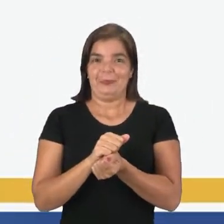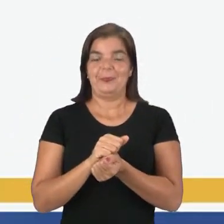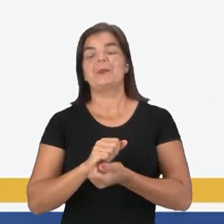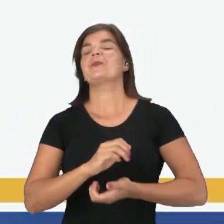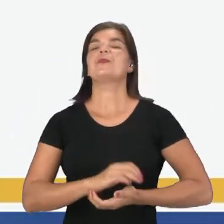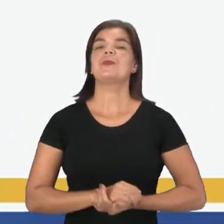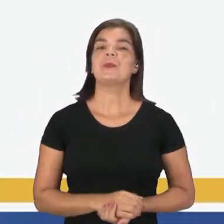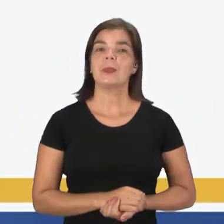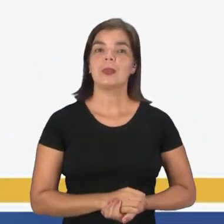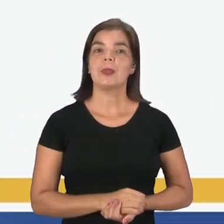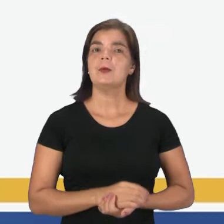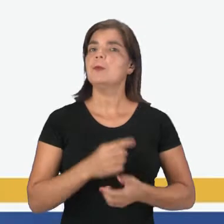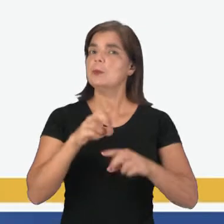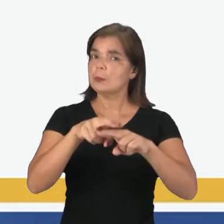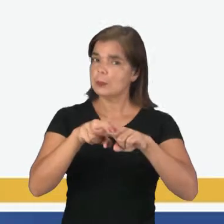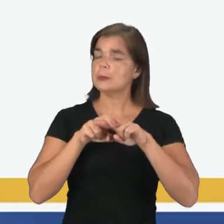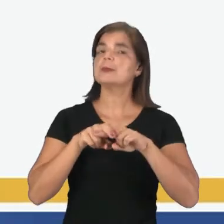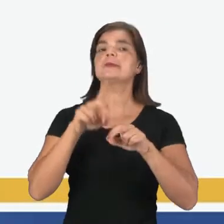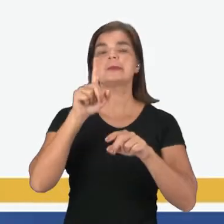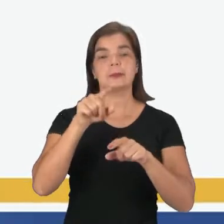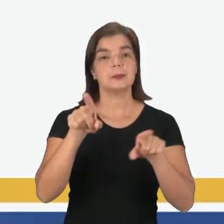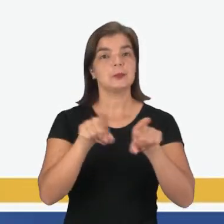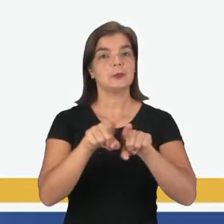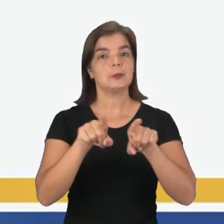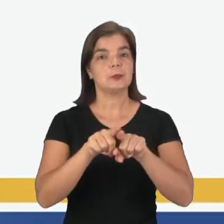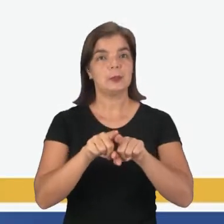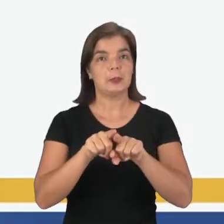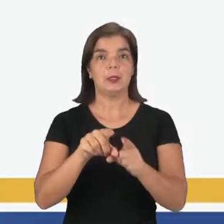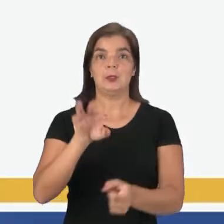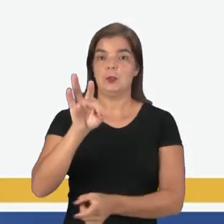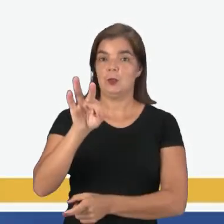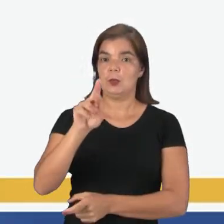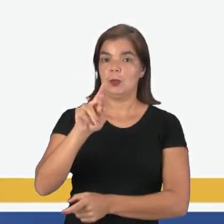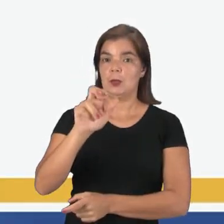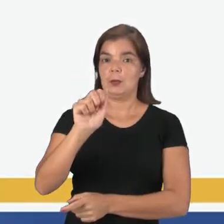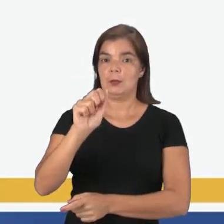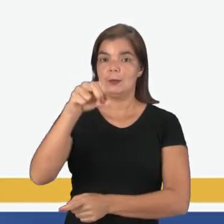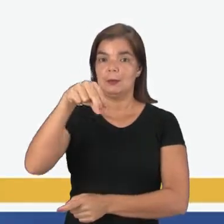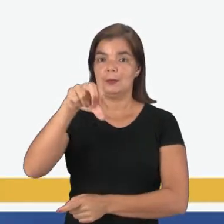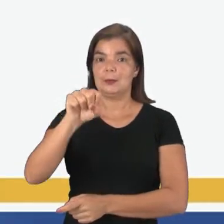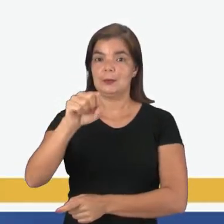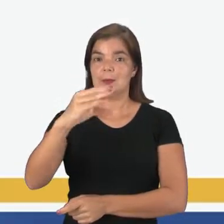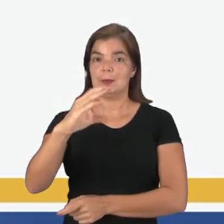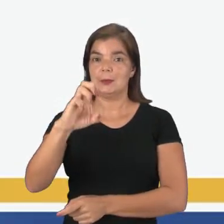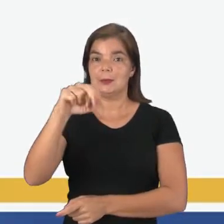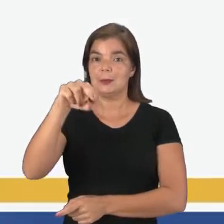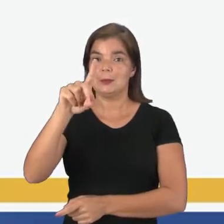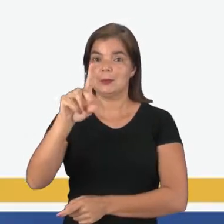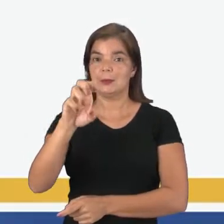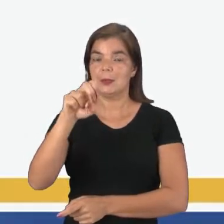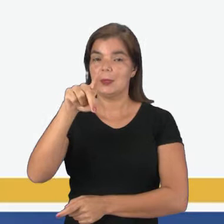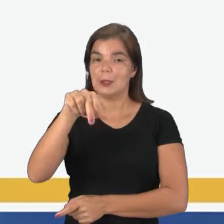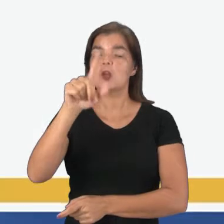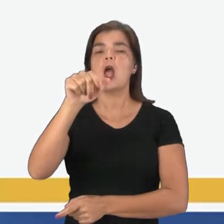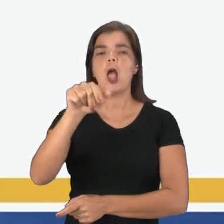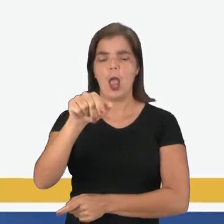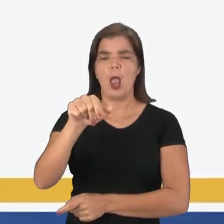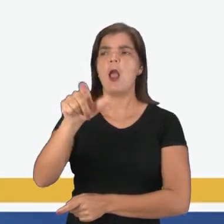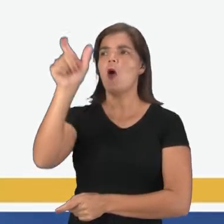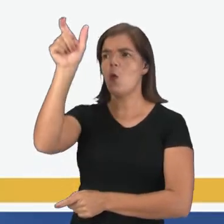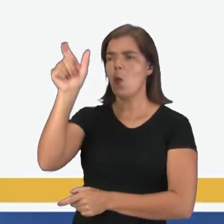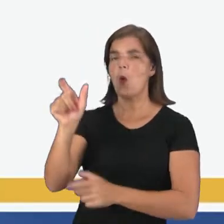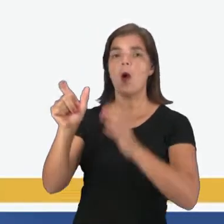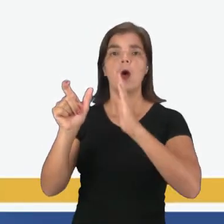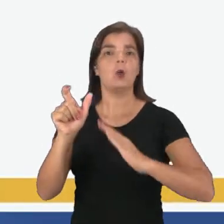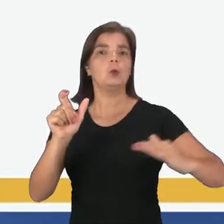físico, metafísico. Por isso que a gente diz que transcendente é um ser superior,